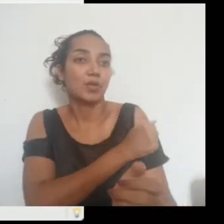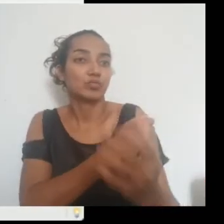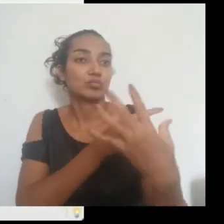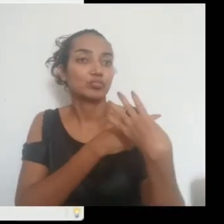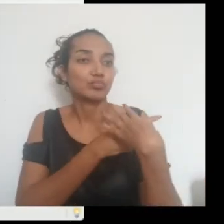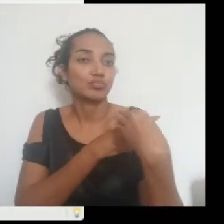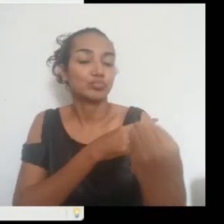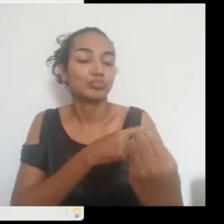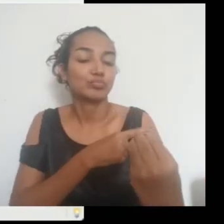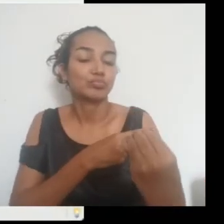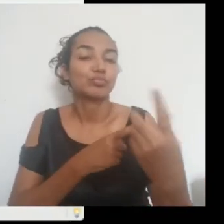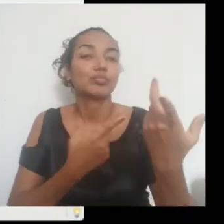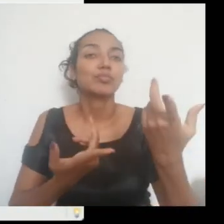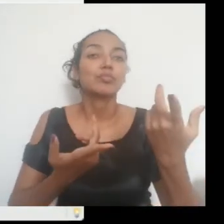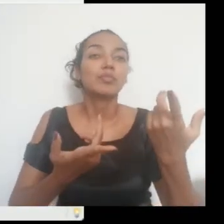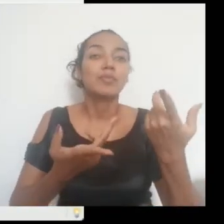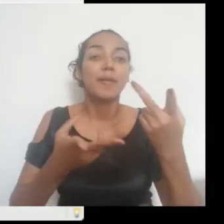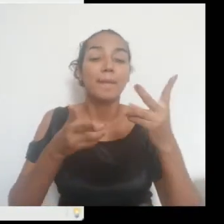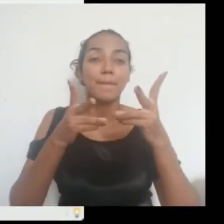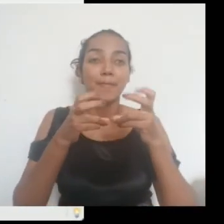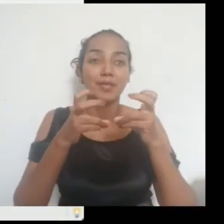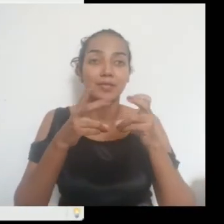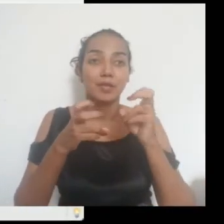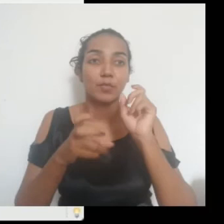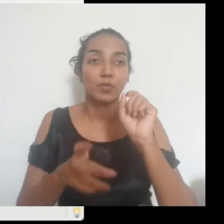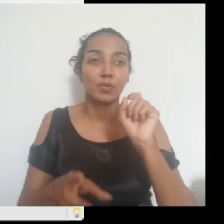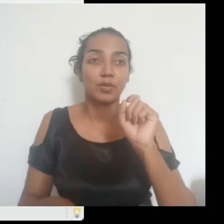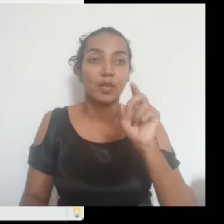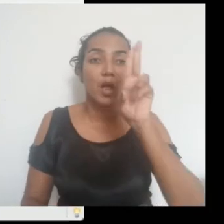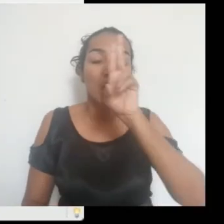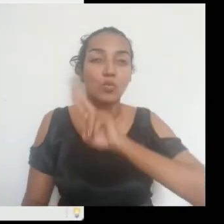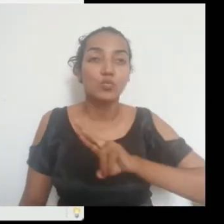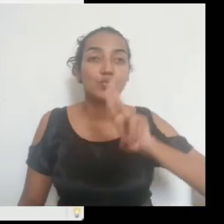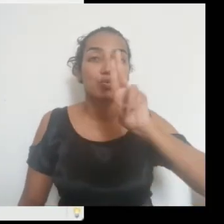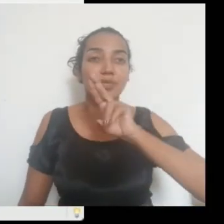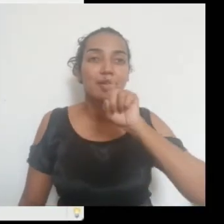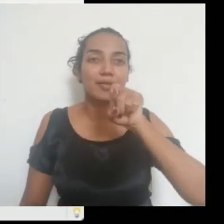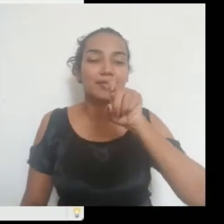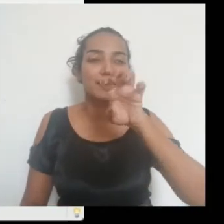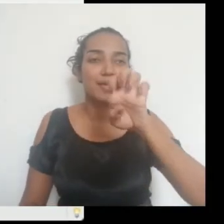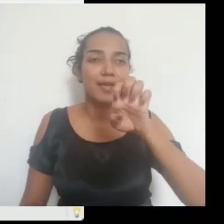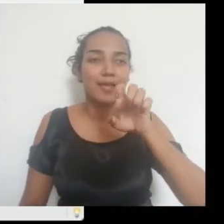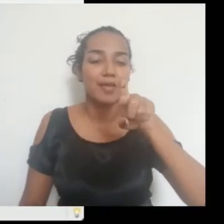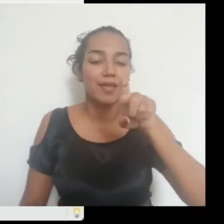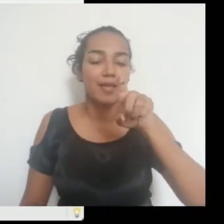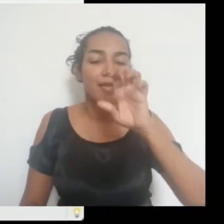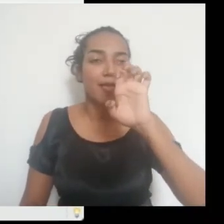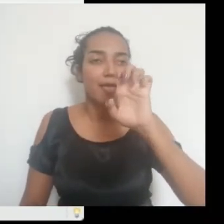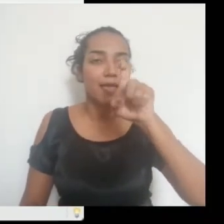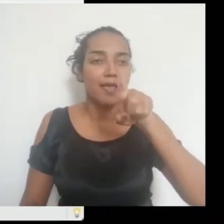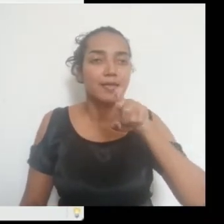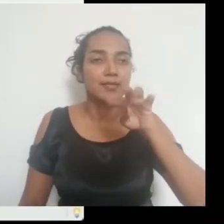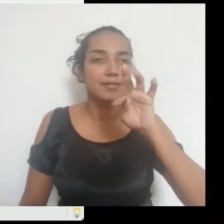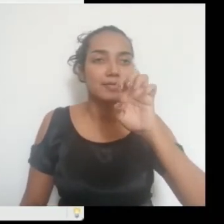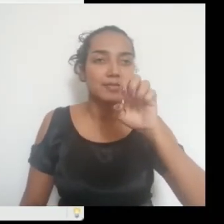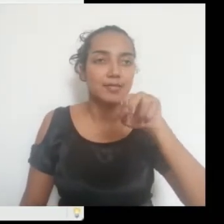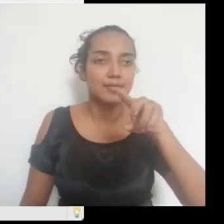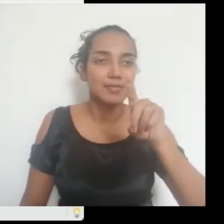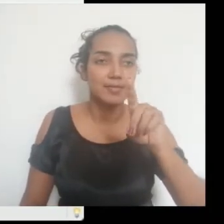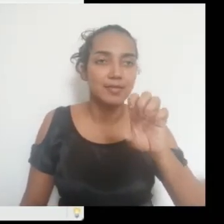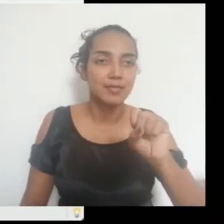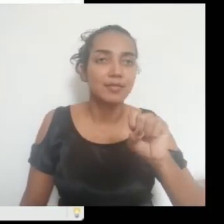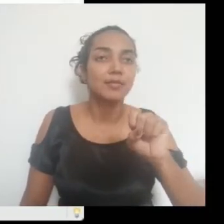fazer isso daqui, ao utilizar esse extends pessoa, eu